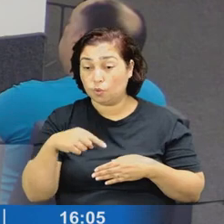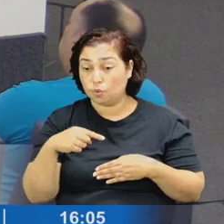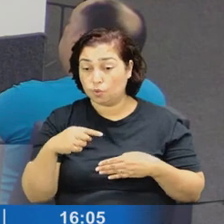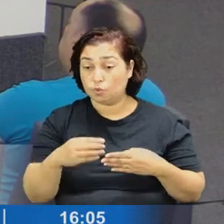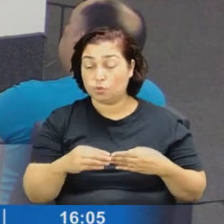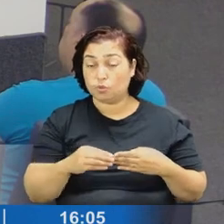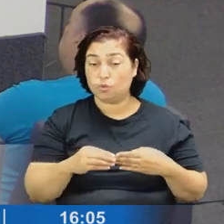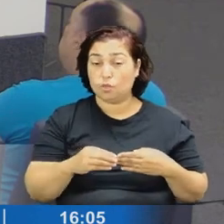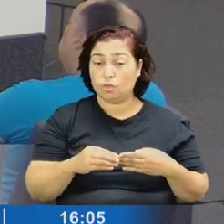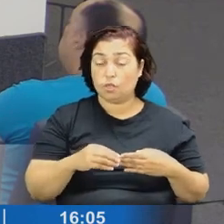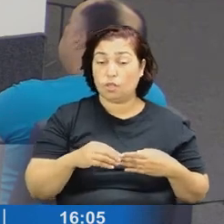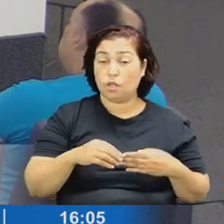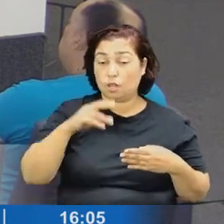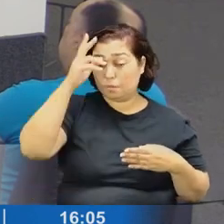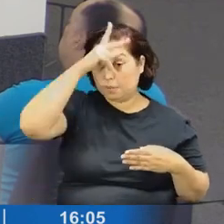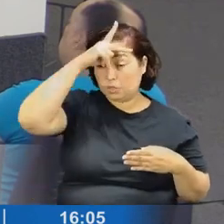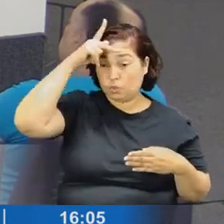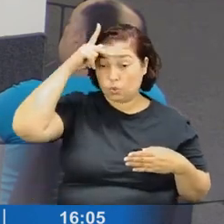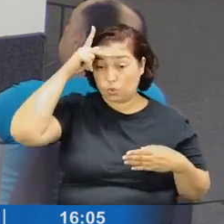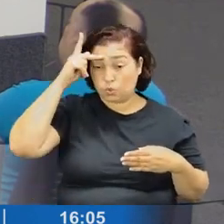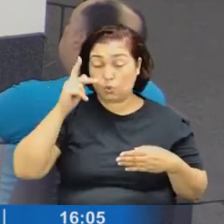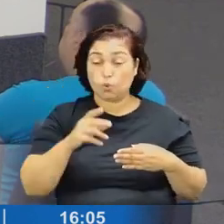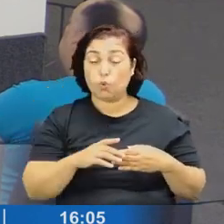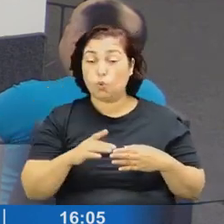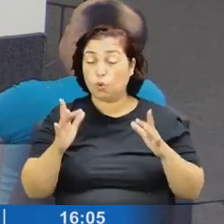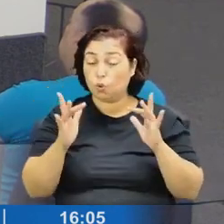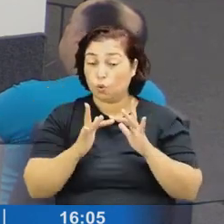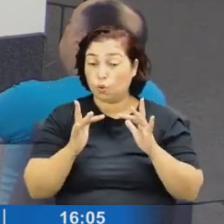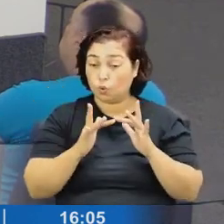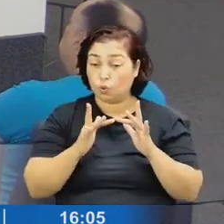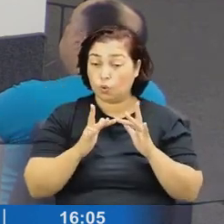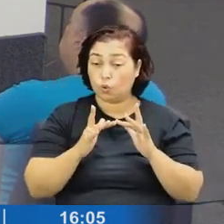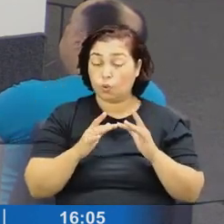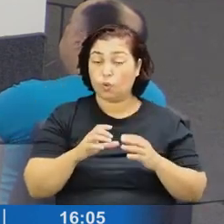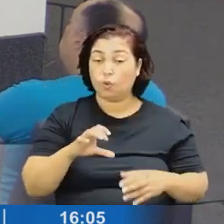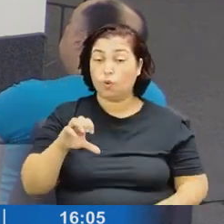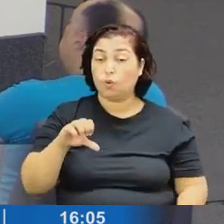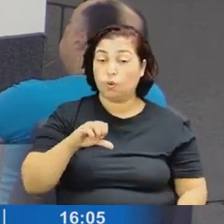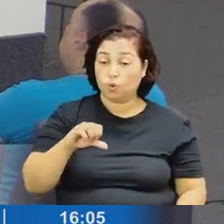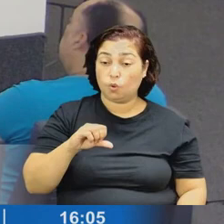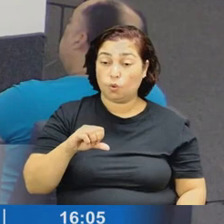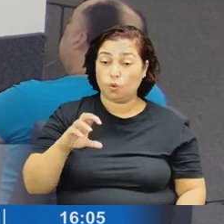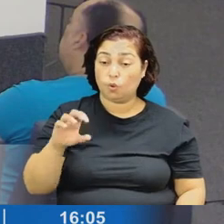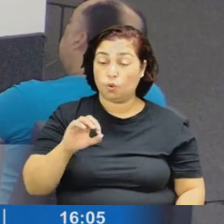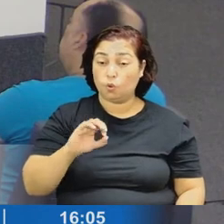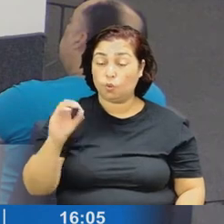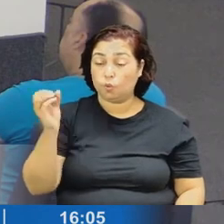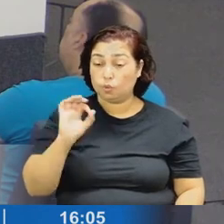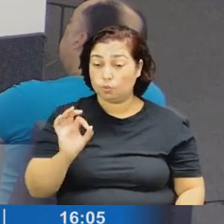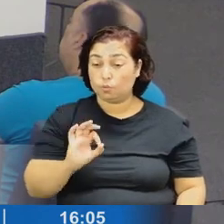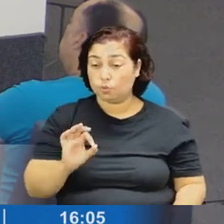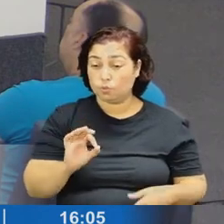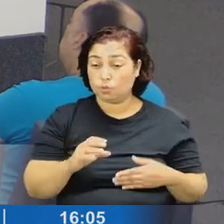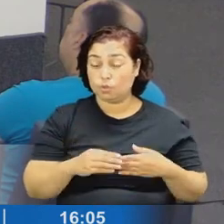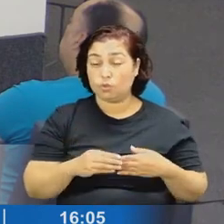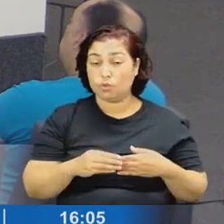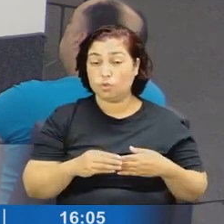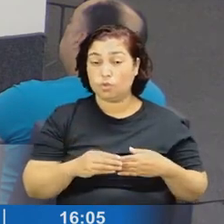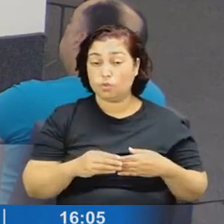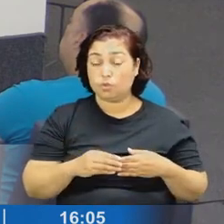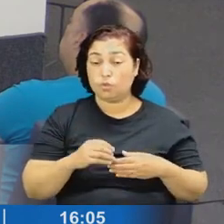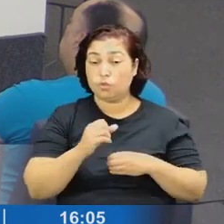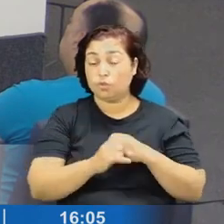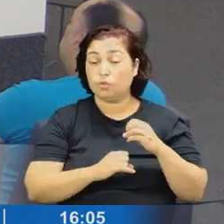o eleitor Internauta conectado que são 90% independente da dos problemas de internet